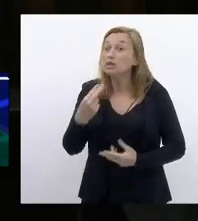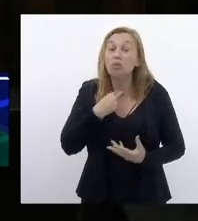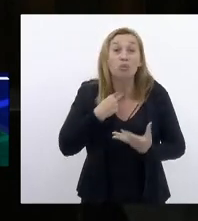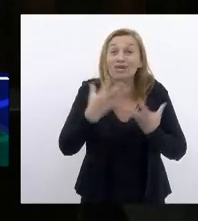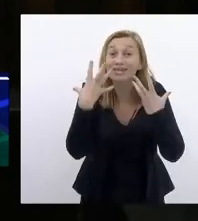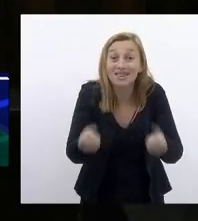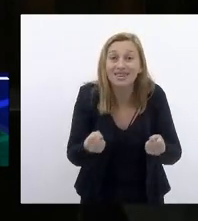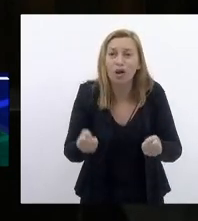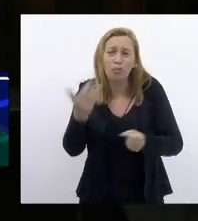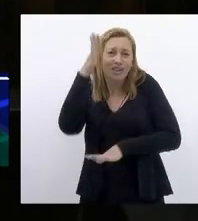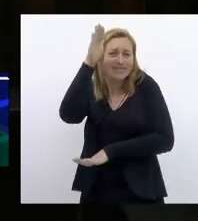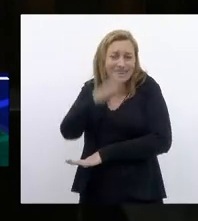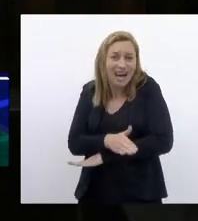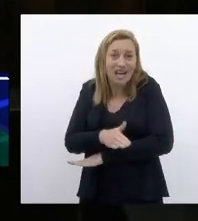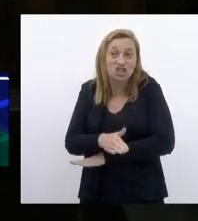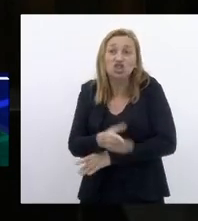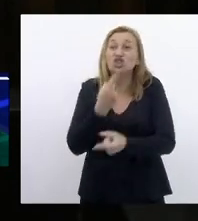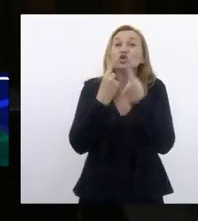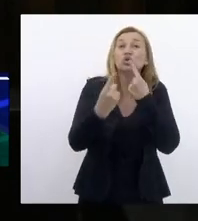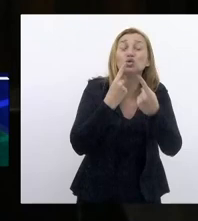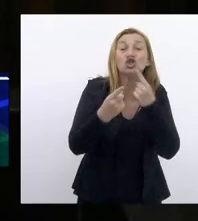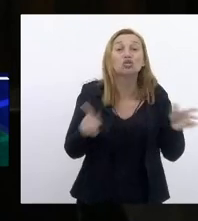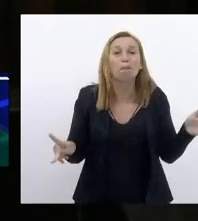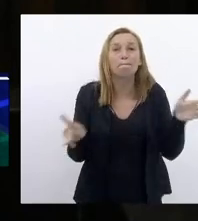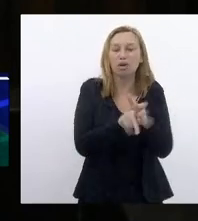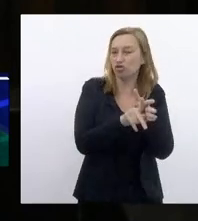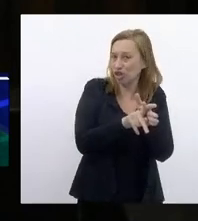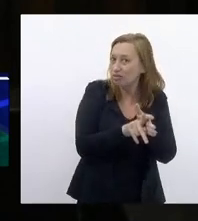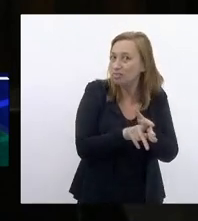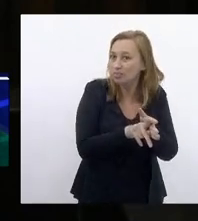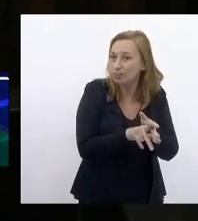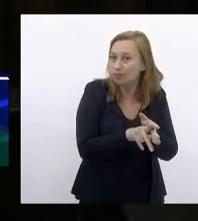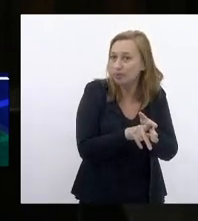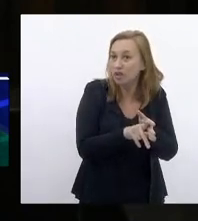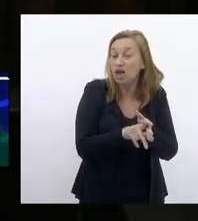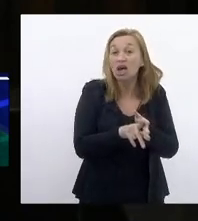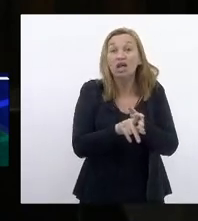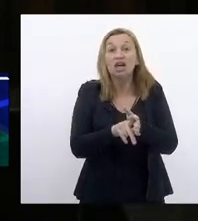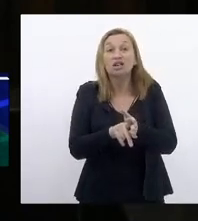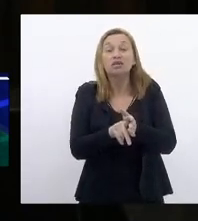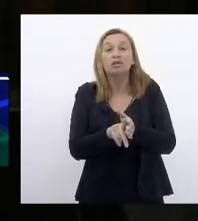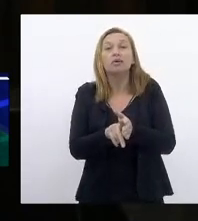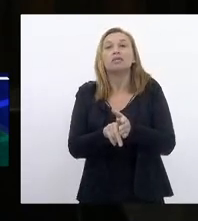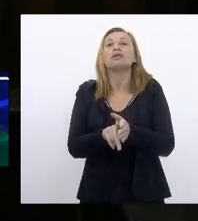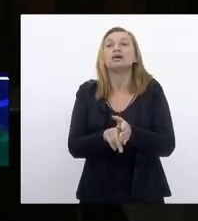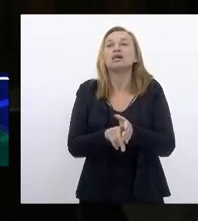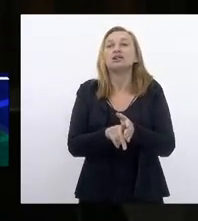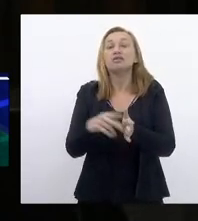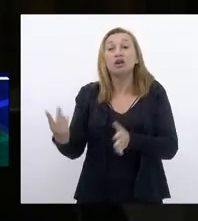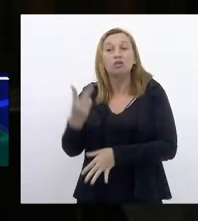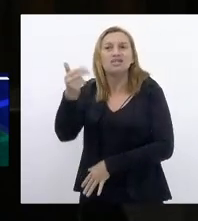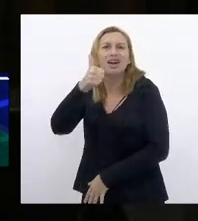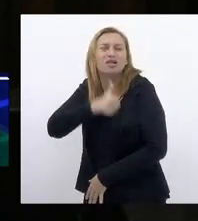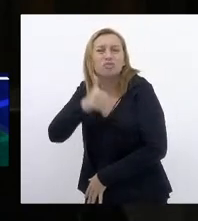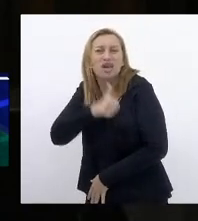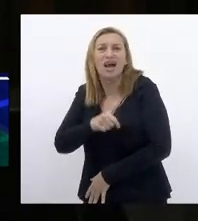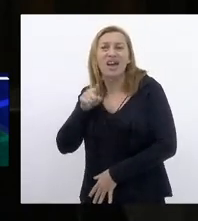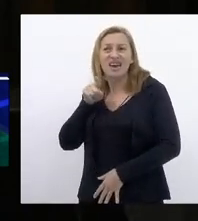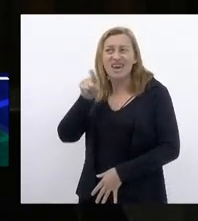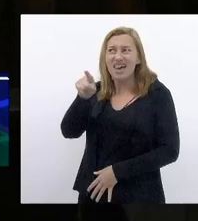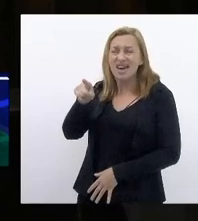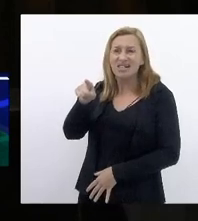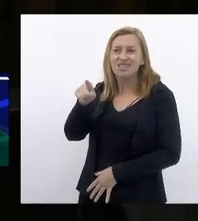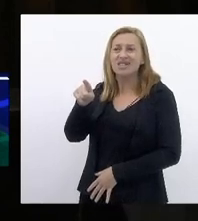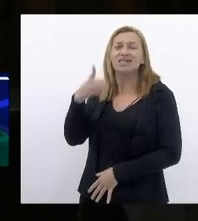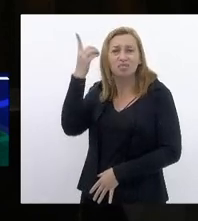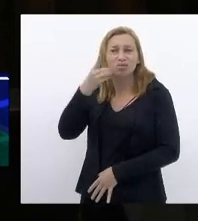numa tarde onde se estão discutindo projetos em prol das mulheres, que esta mesma deputada venha